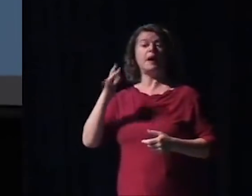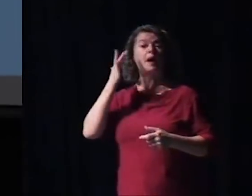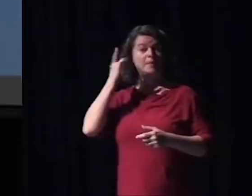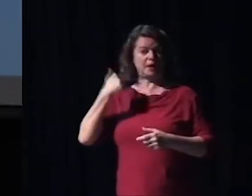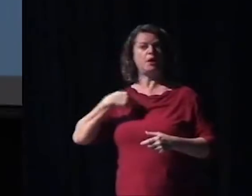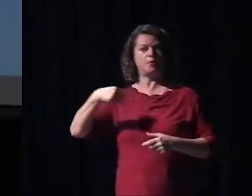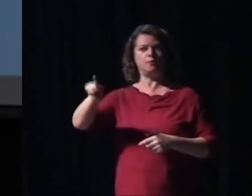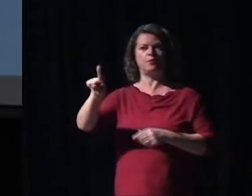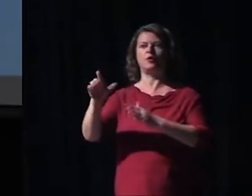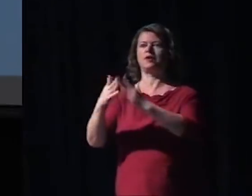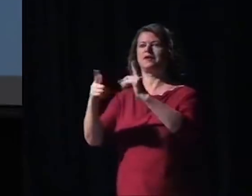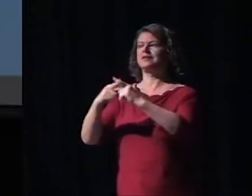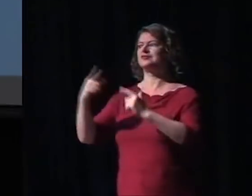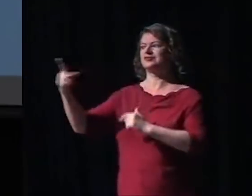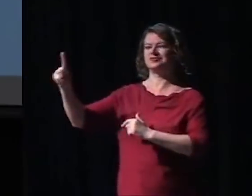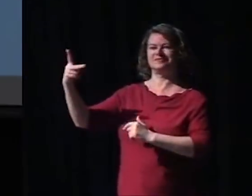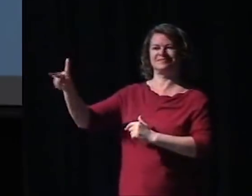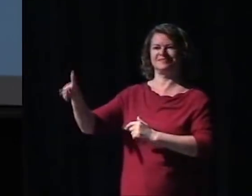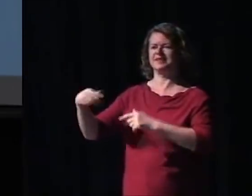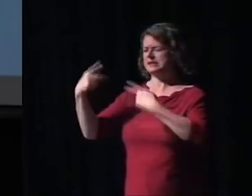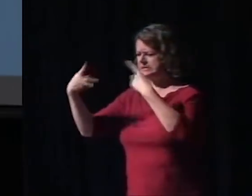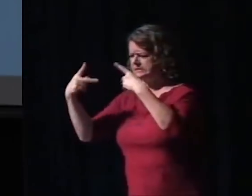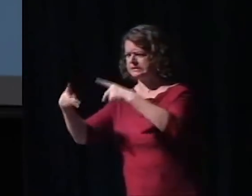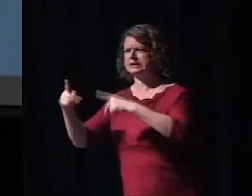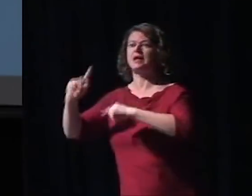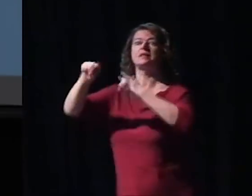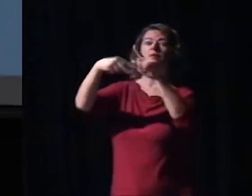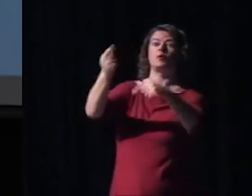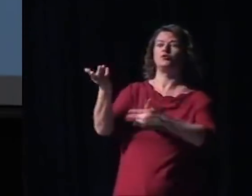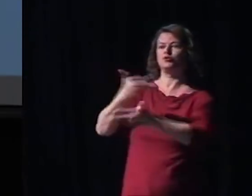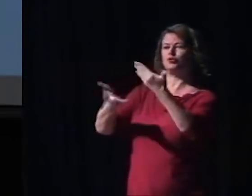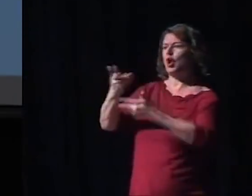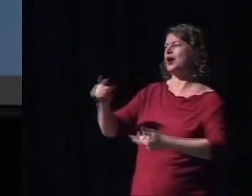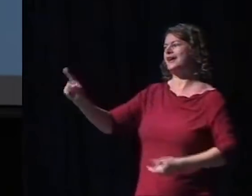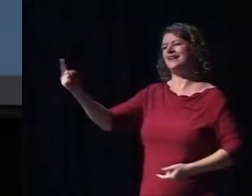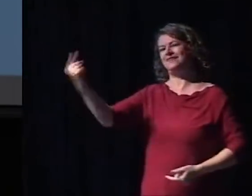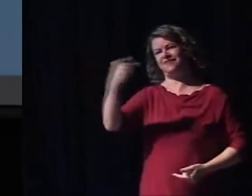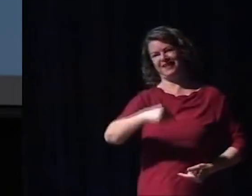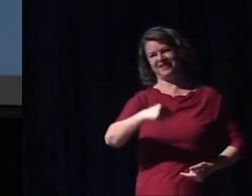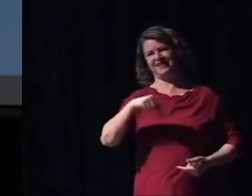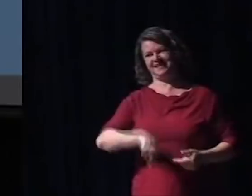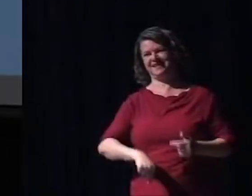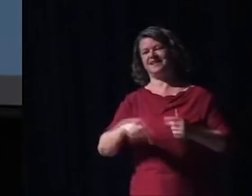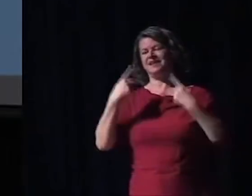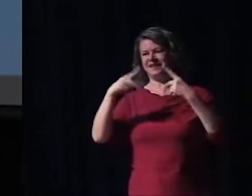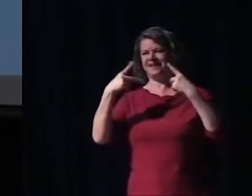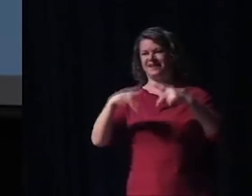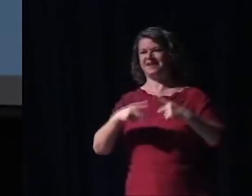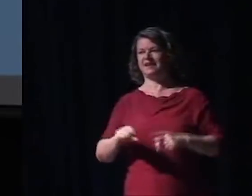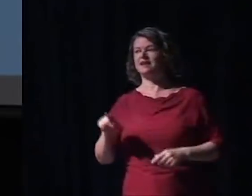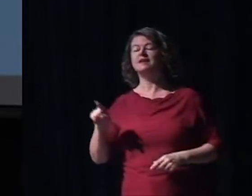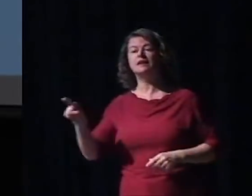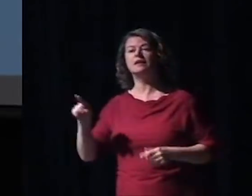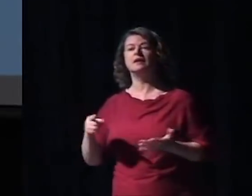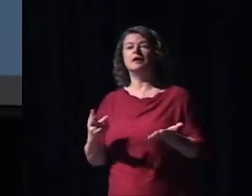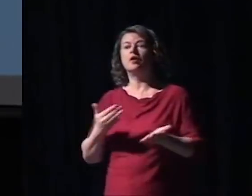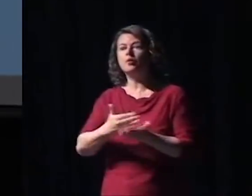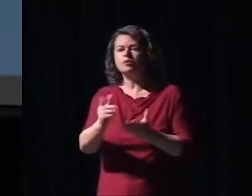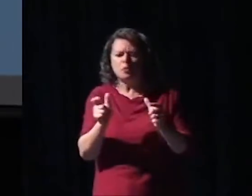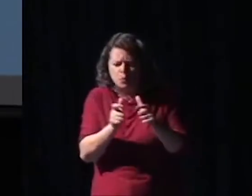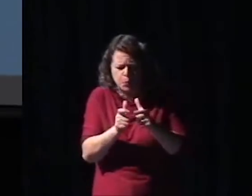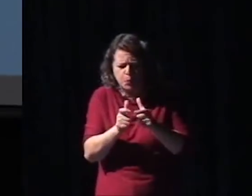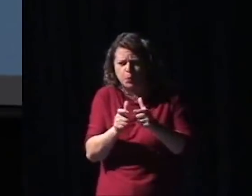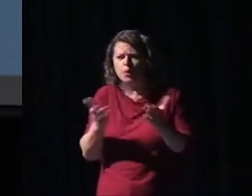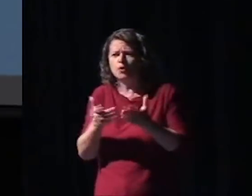Uma igreja que começou há 10 anos com 40 pessoas e hoje tem em torno de 14 mil pessoas. Gente, não